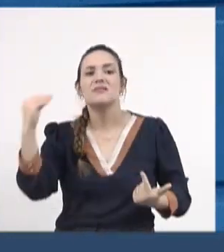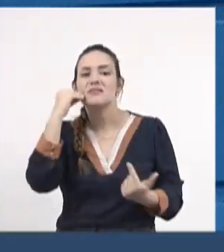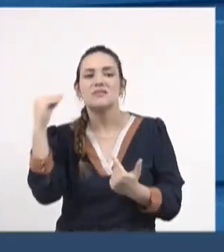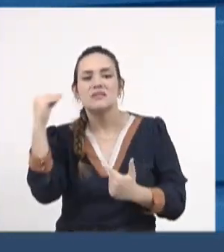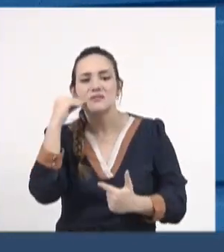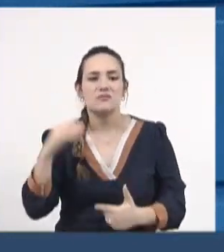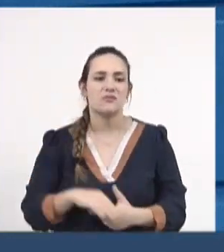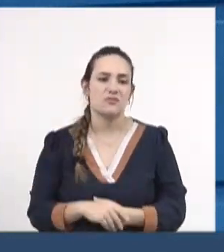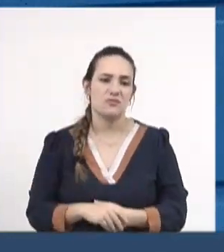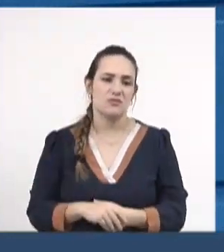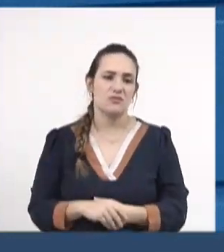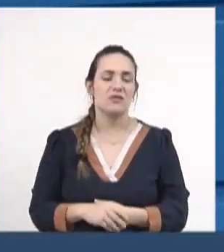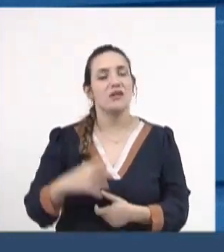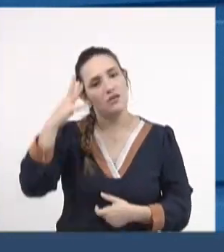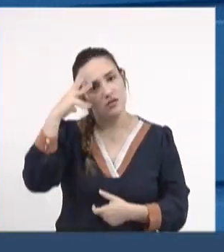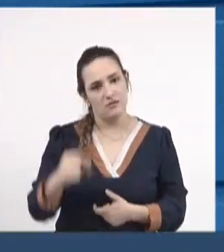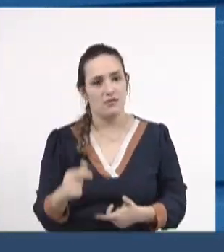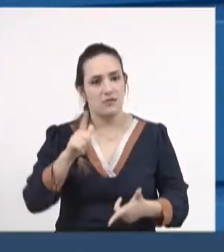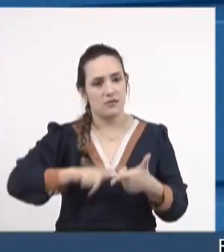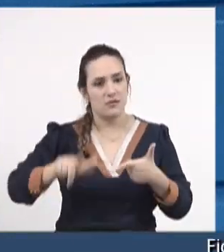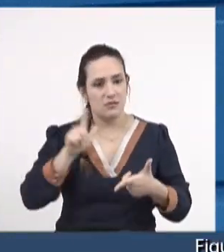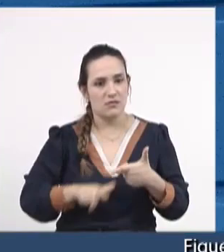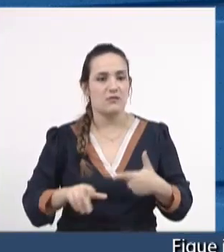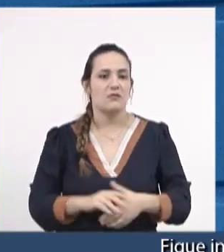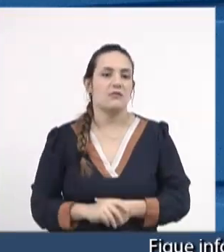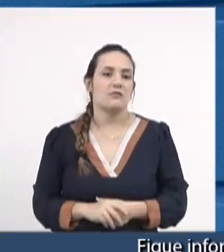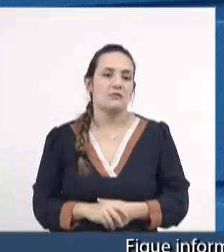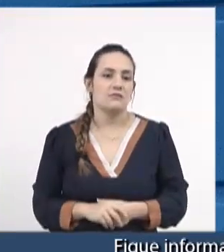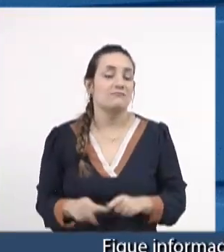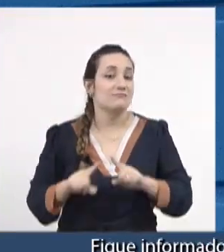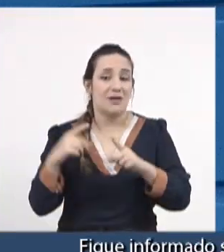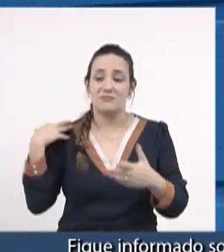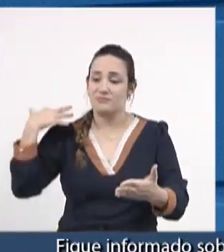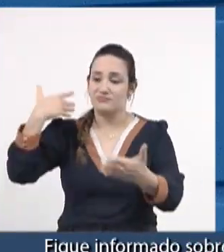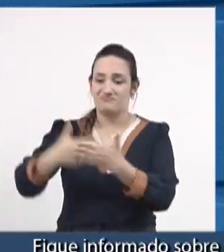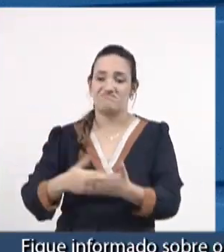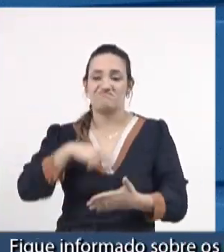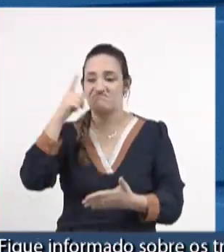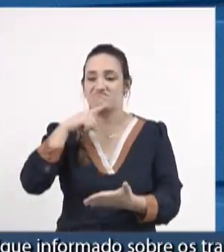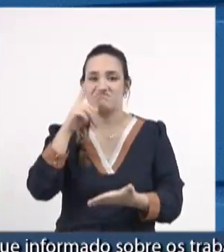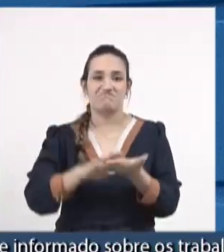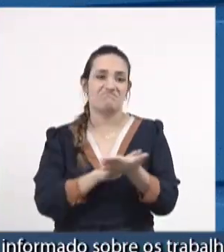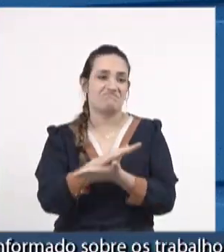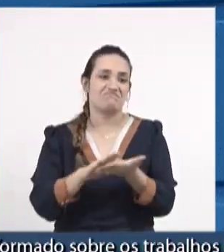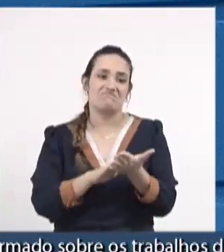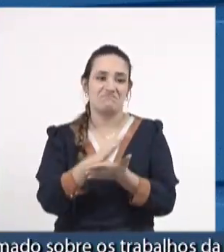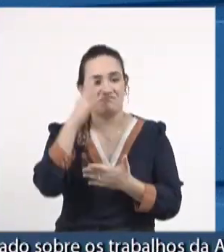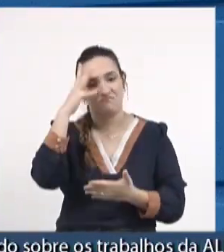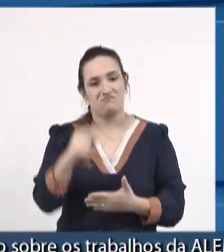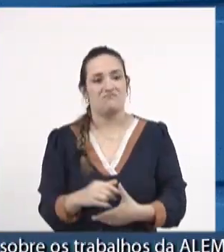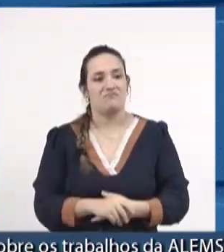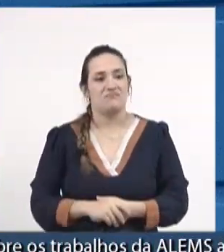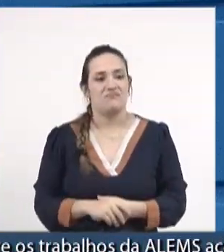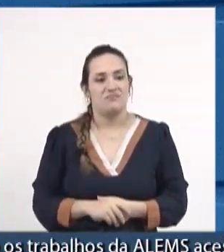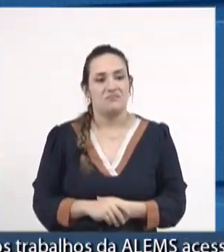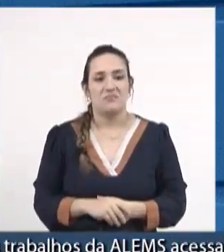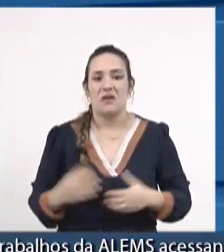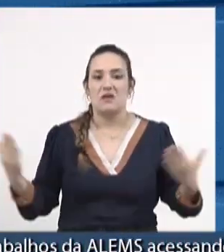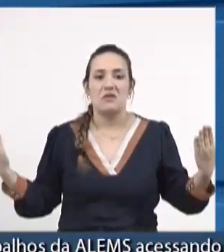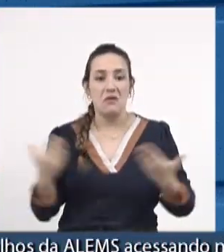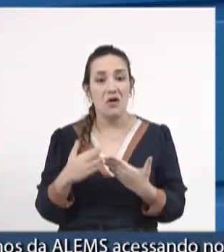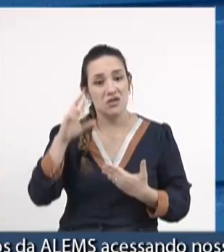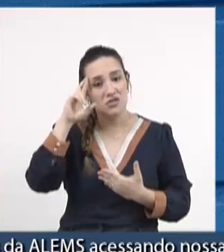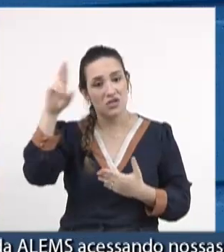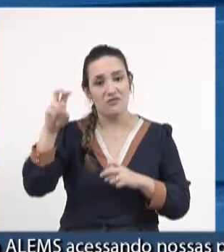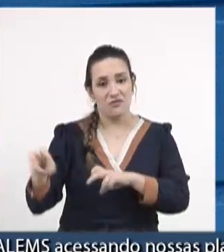poder viabilizar e resolver esse problema. E até hoje, nada. O que nutre é uma insegurança